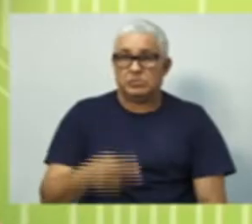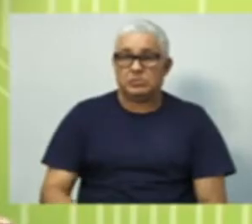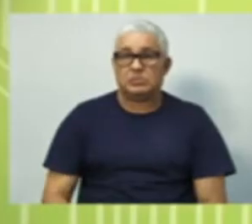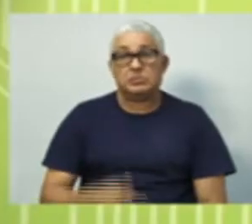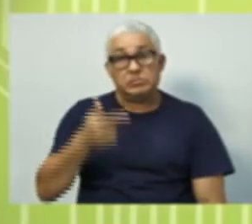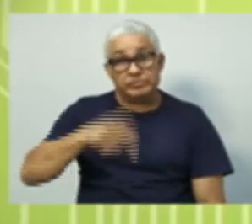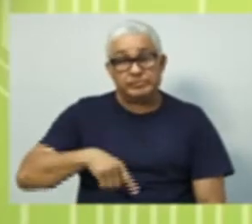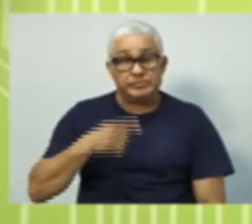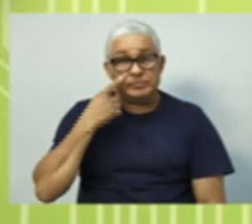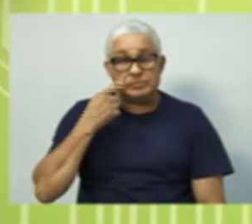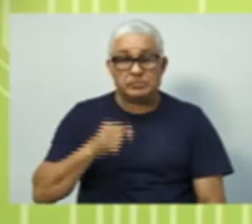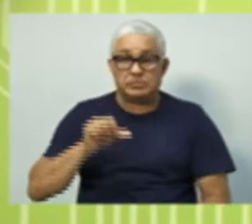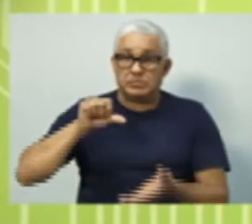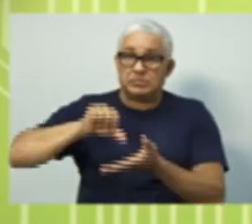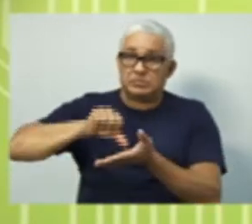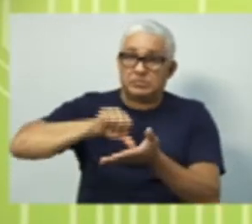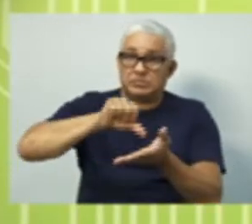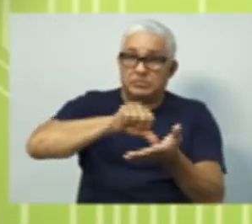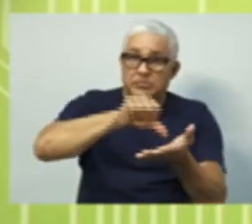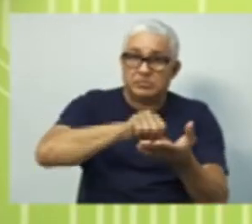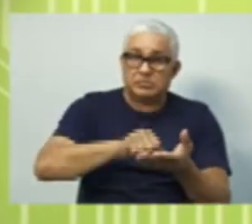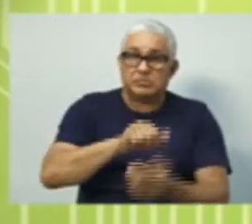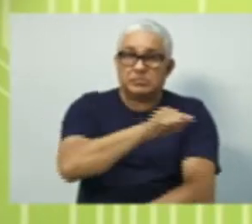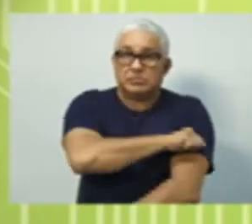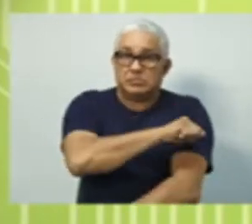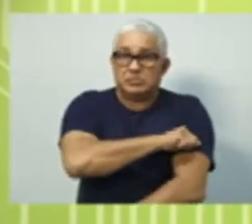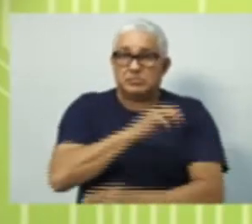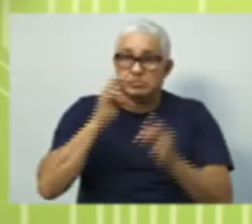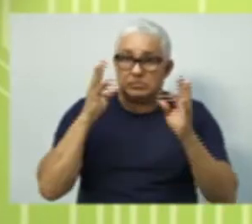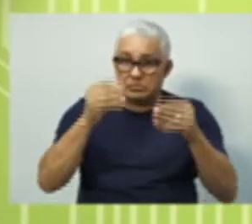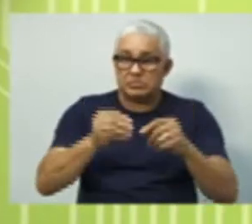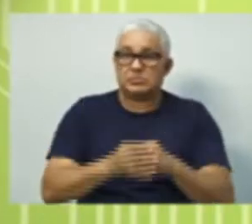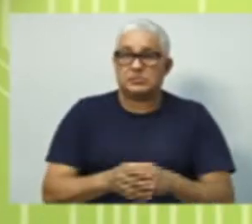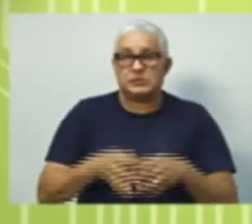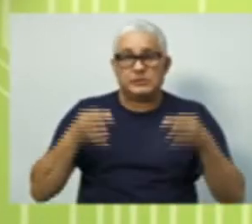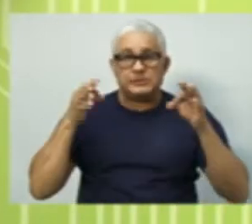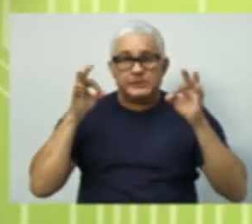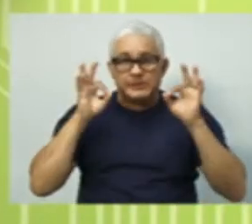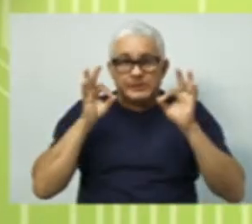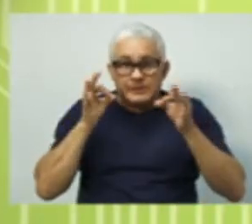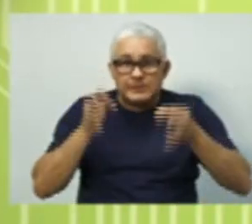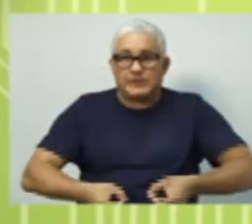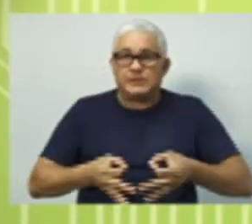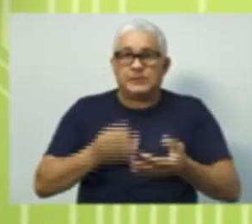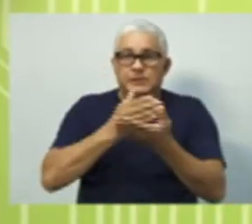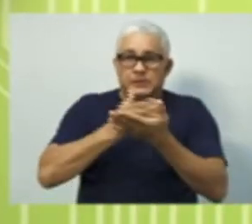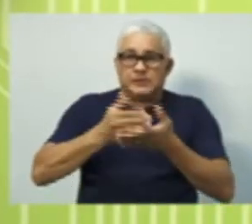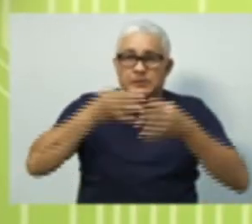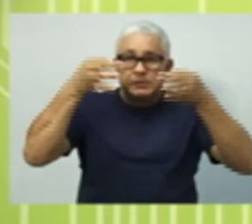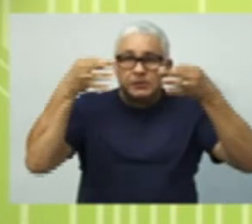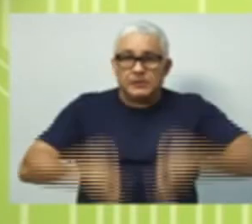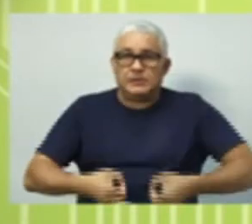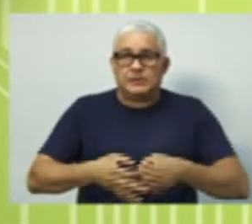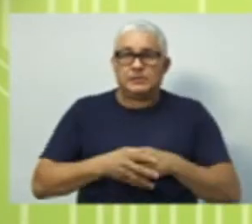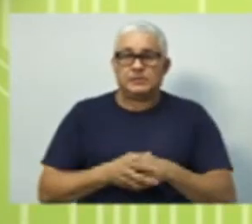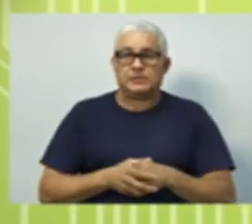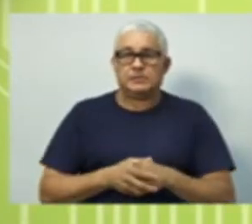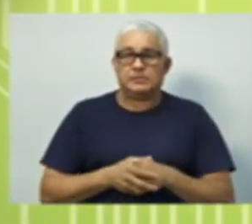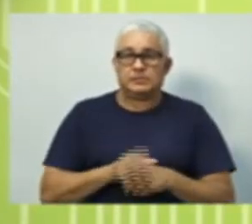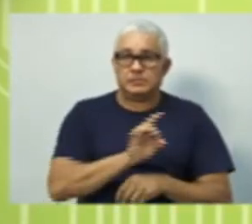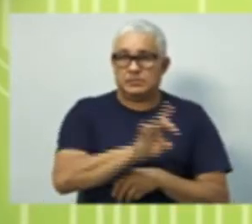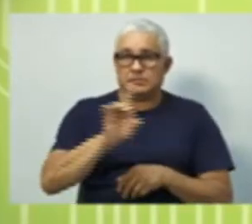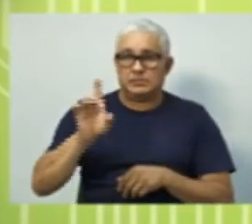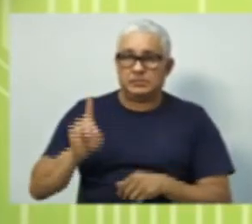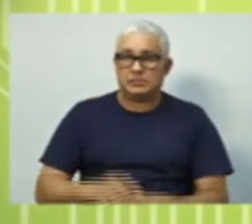Celso. Só para ratificar as palavras do professor a respeito do planejamento, né,